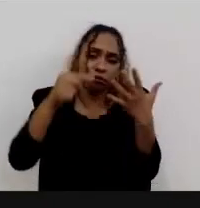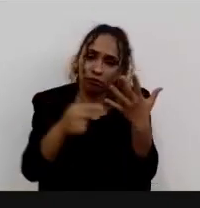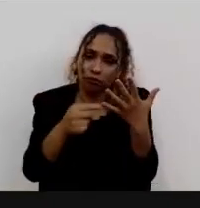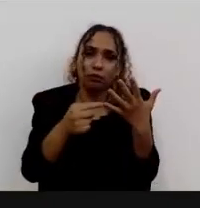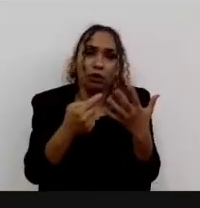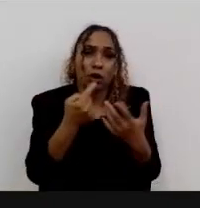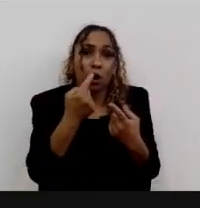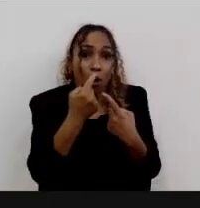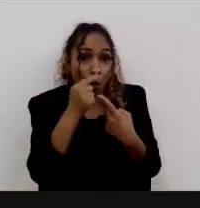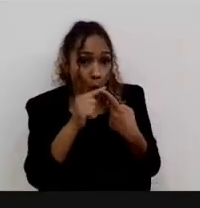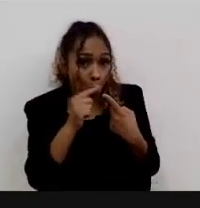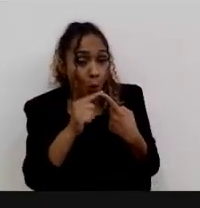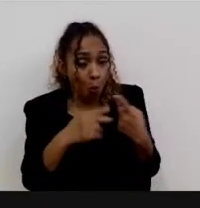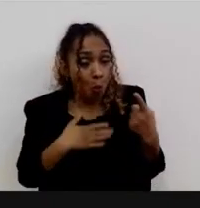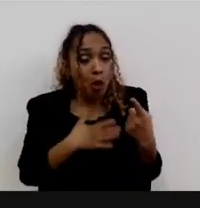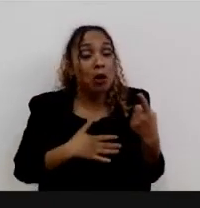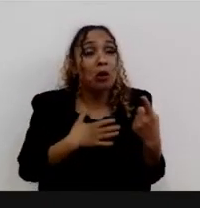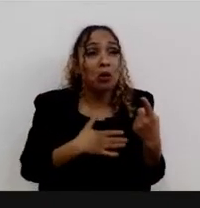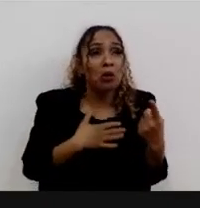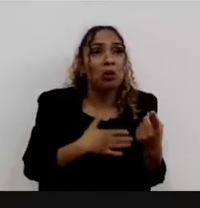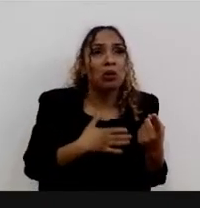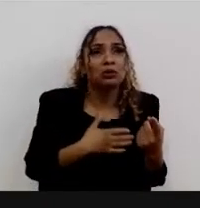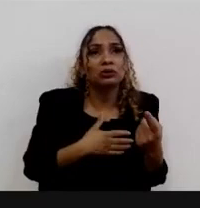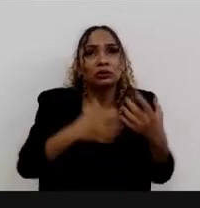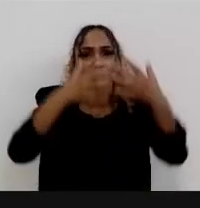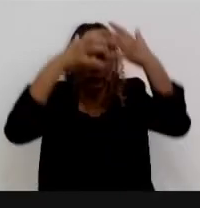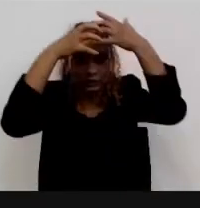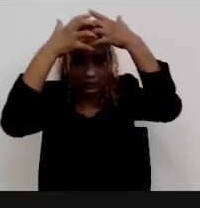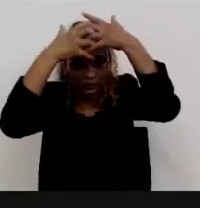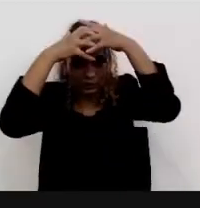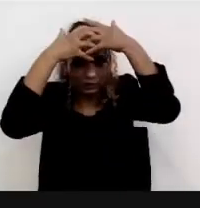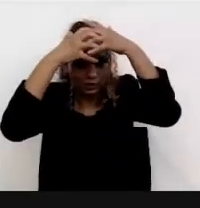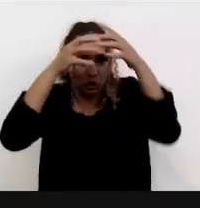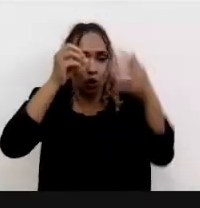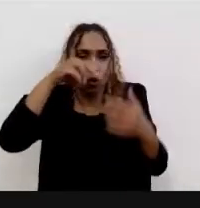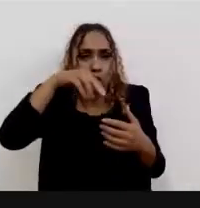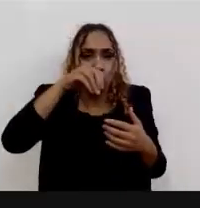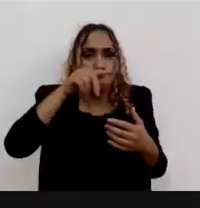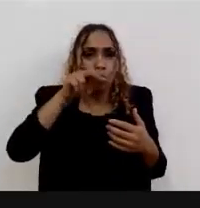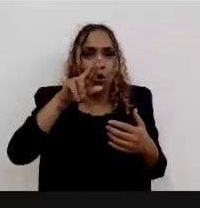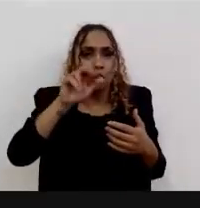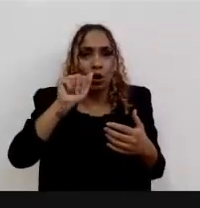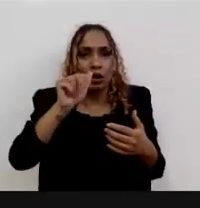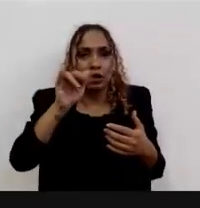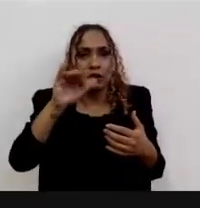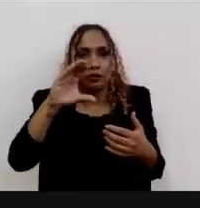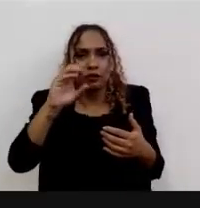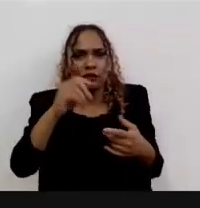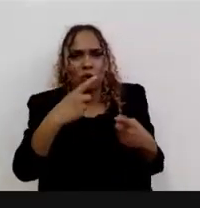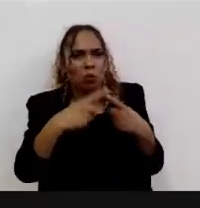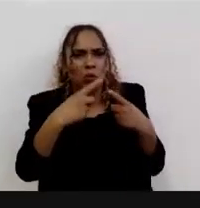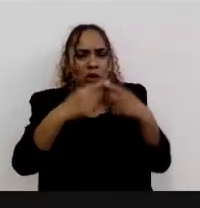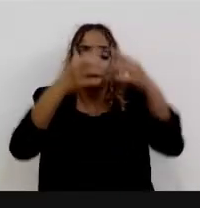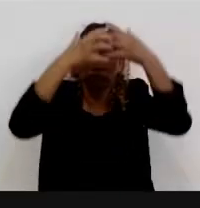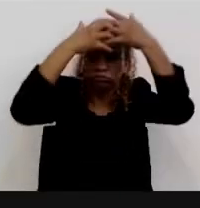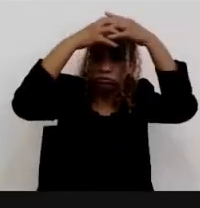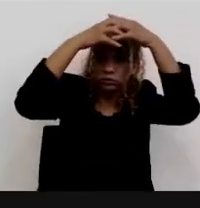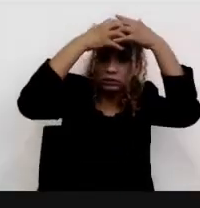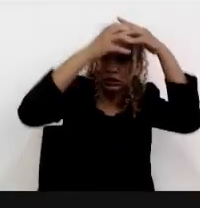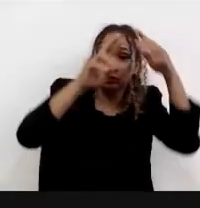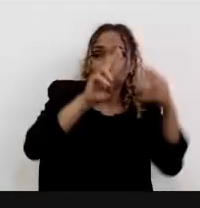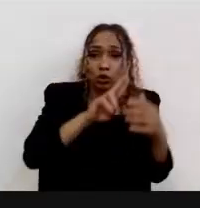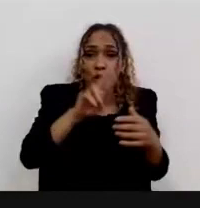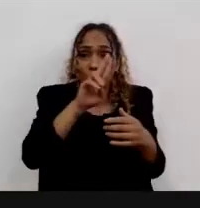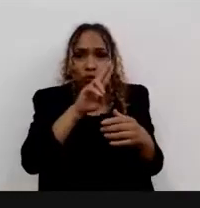Uma delas, e que eu gosto muito, é a do cérebro holográfico. Por quê? Porque o cérebro usa